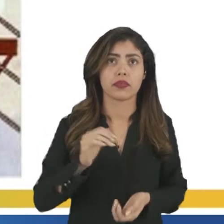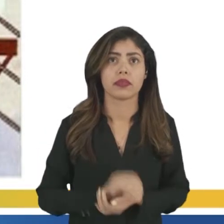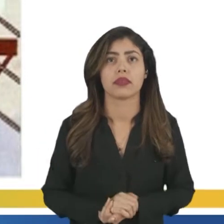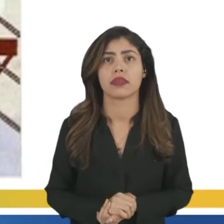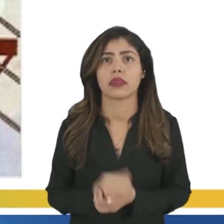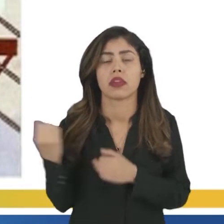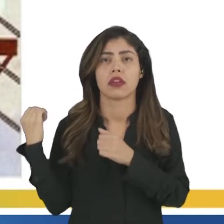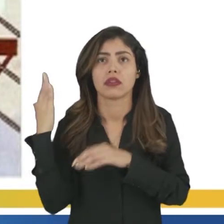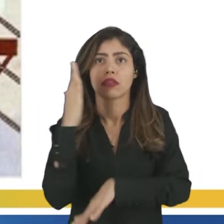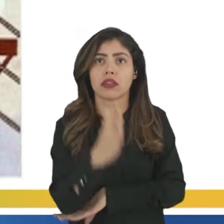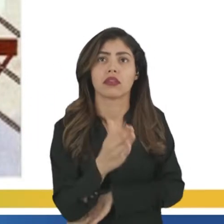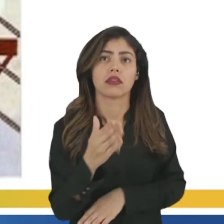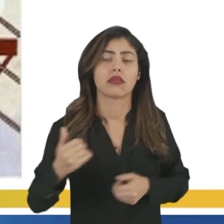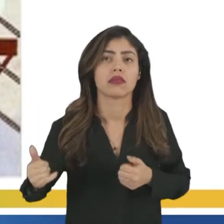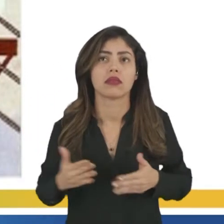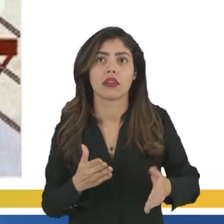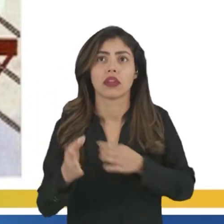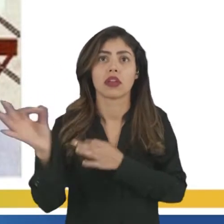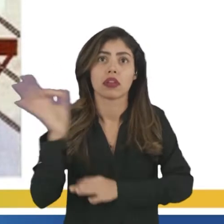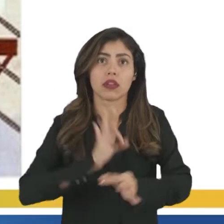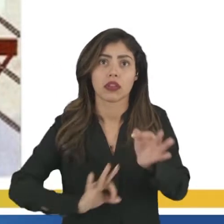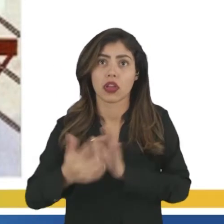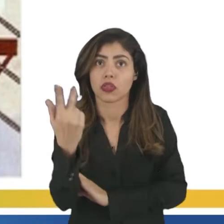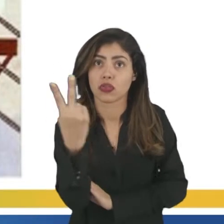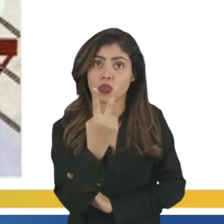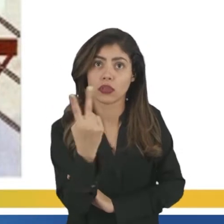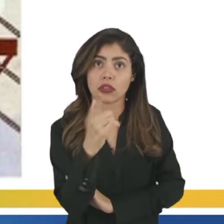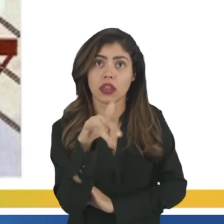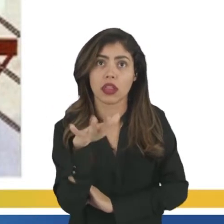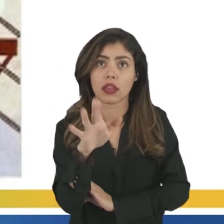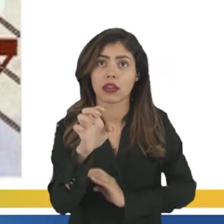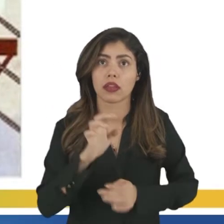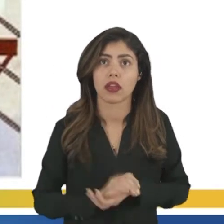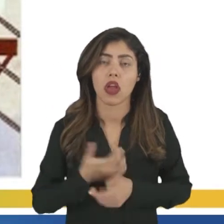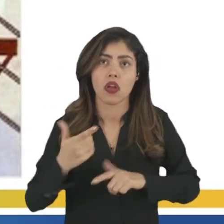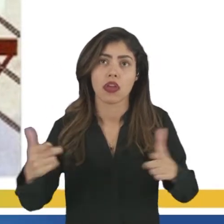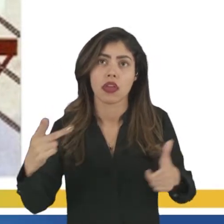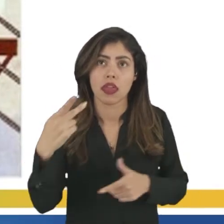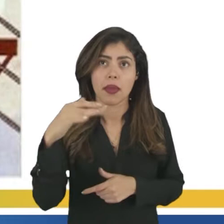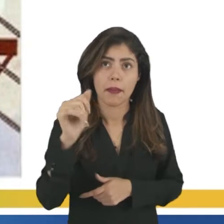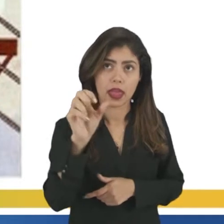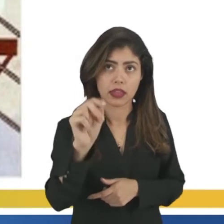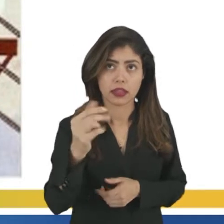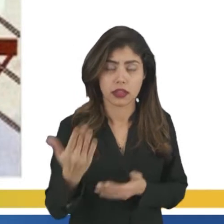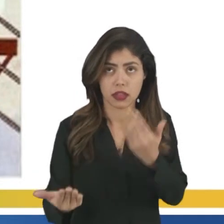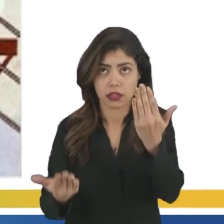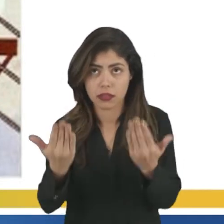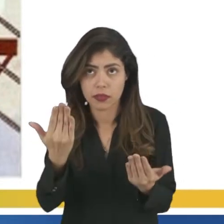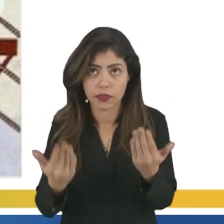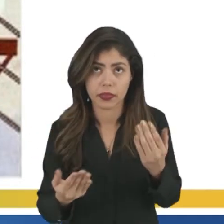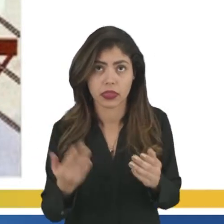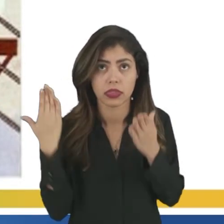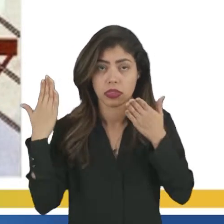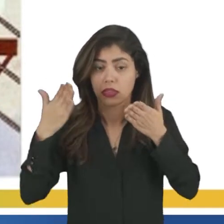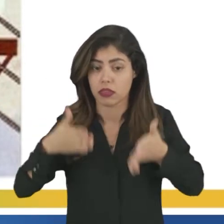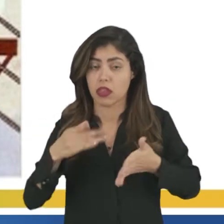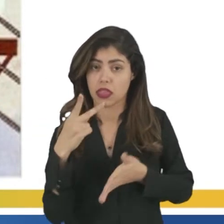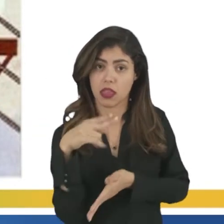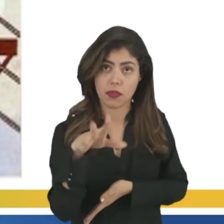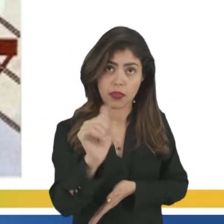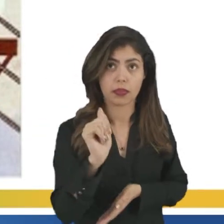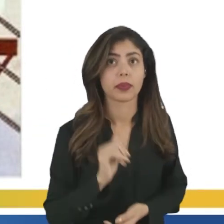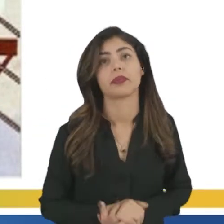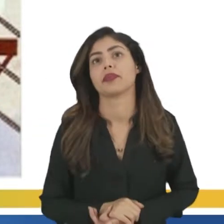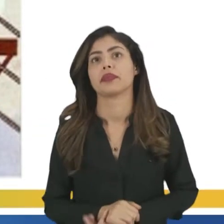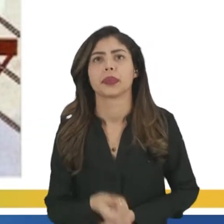A direção do navio era controlada por 2 lemes, e com grandes pás assimétricas posicionadas na popa. Então